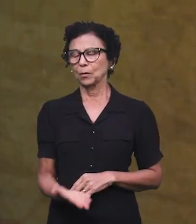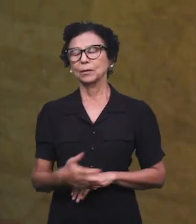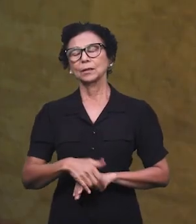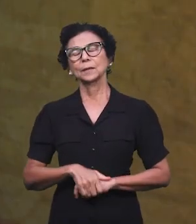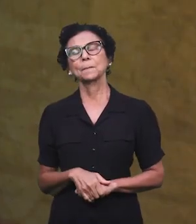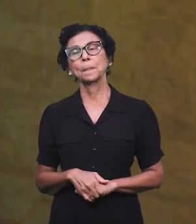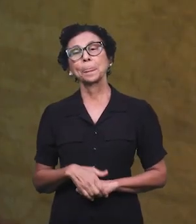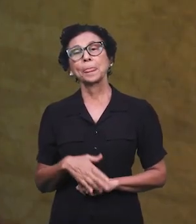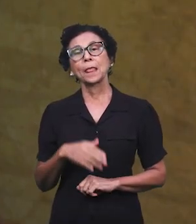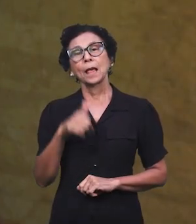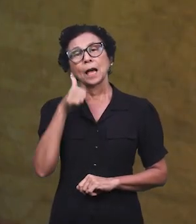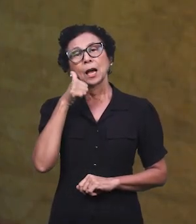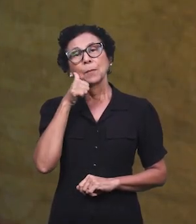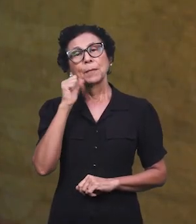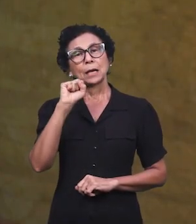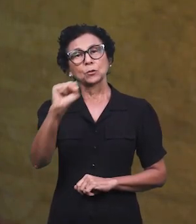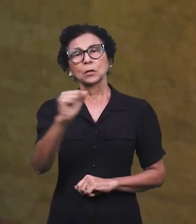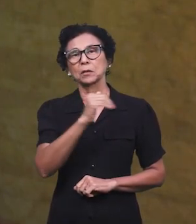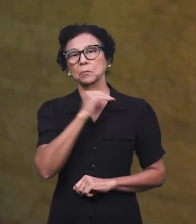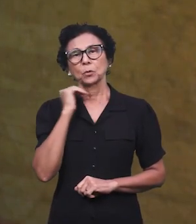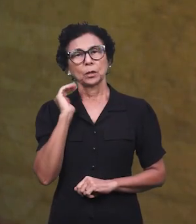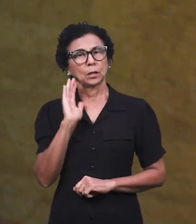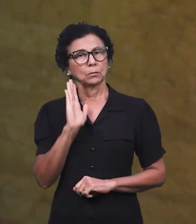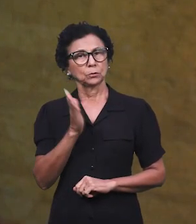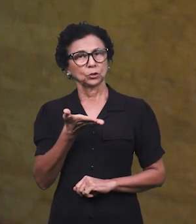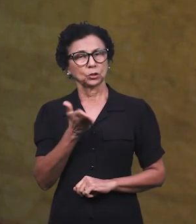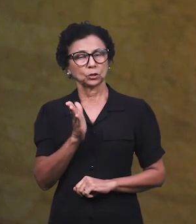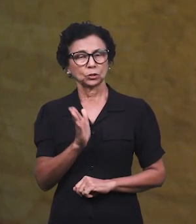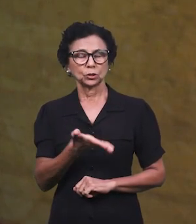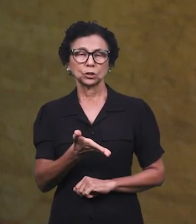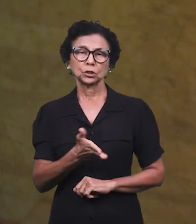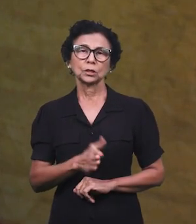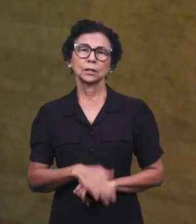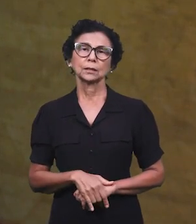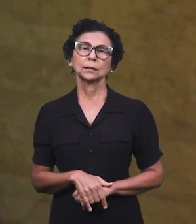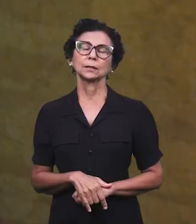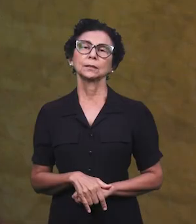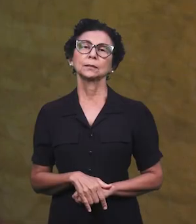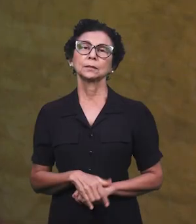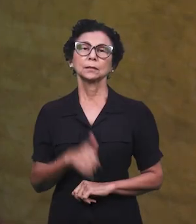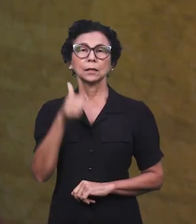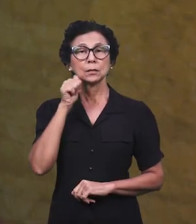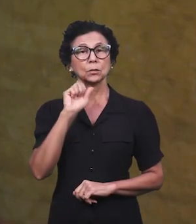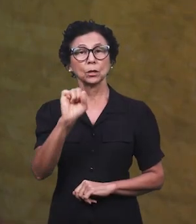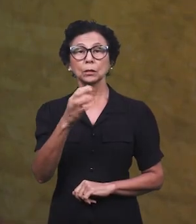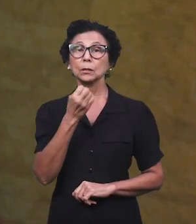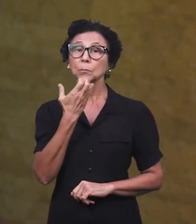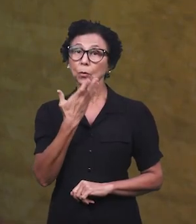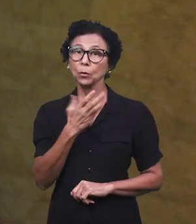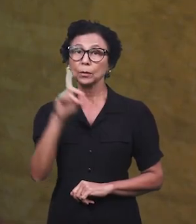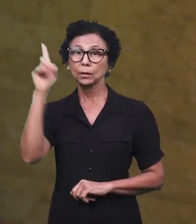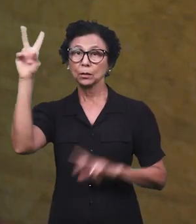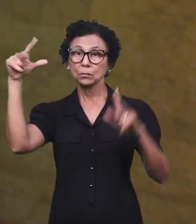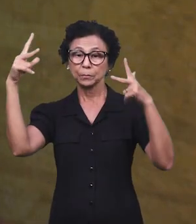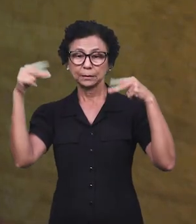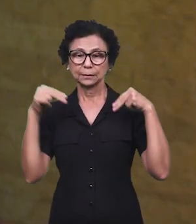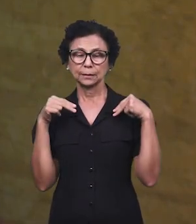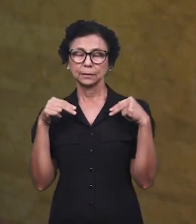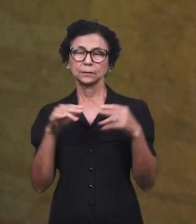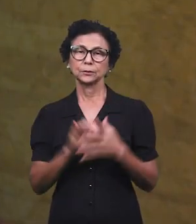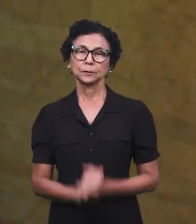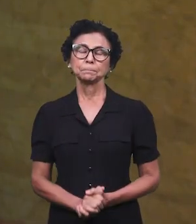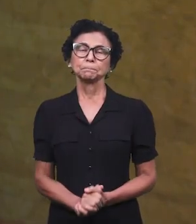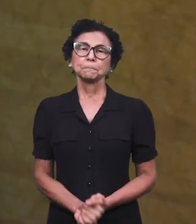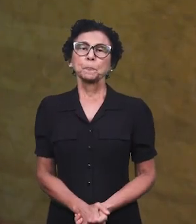sogra já não tenho ela comigo, né, com a gente, porque sempre foi um presente de Deus, mas esse relacionamento precisa ser trabalhado,